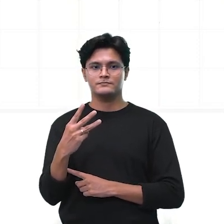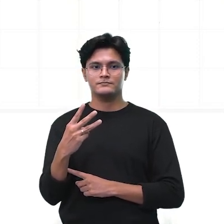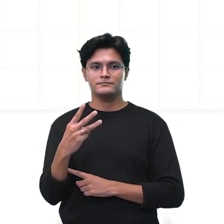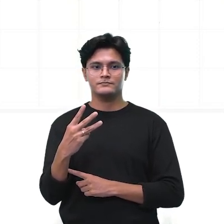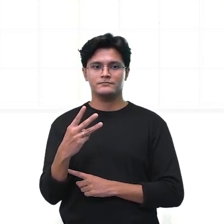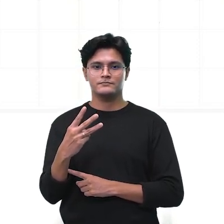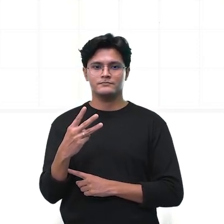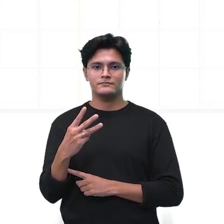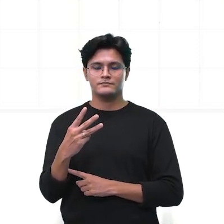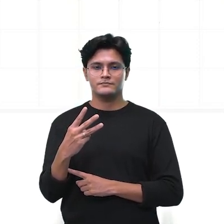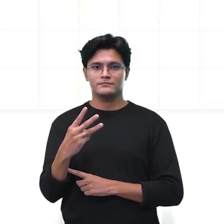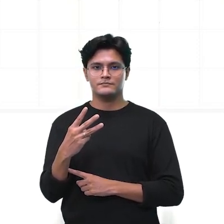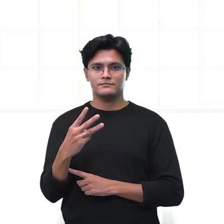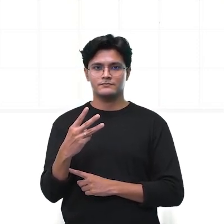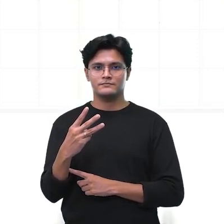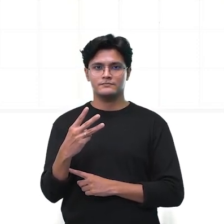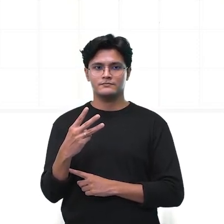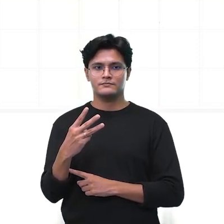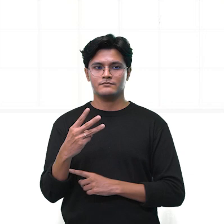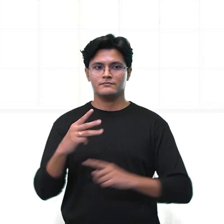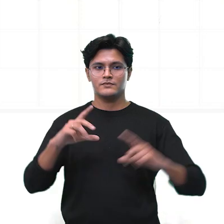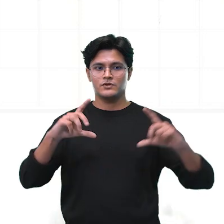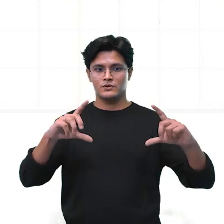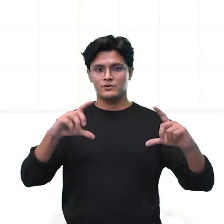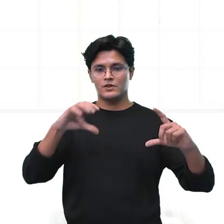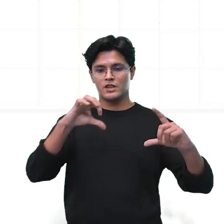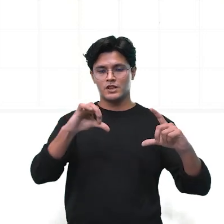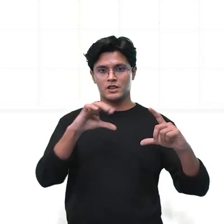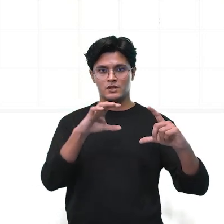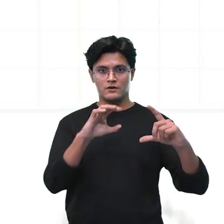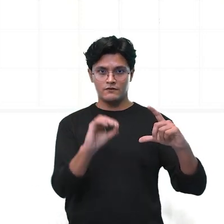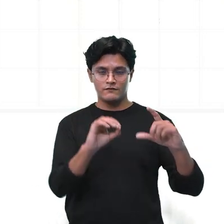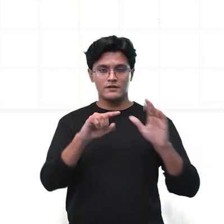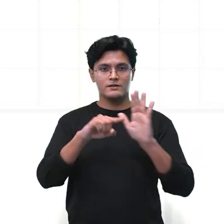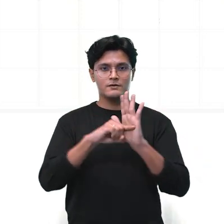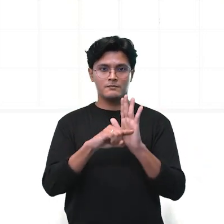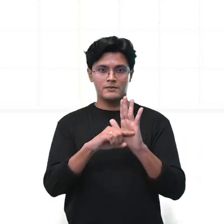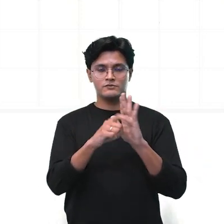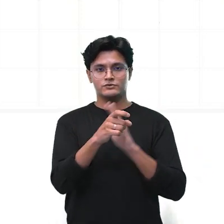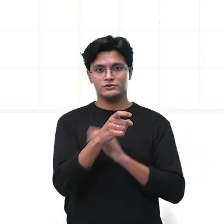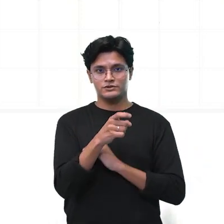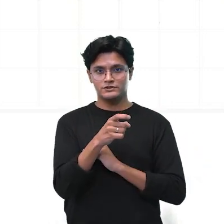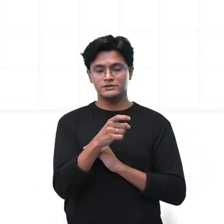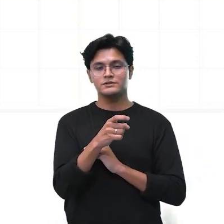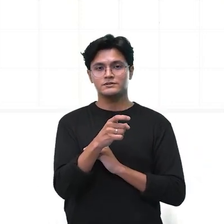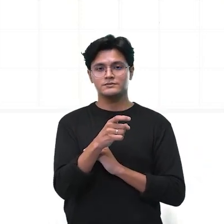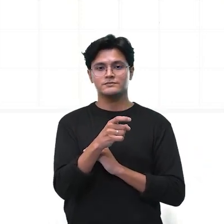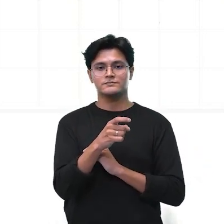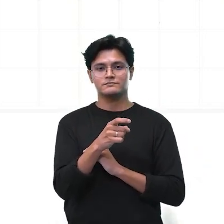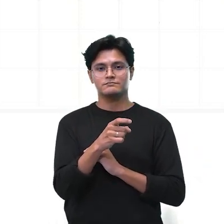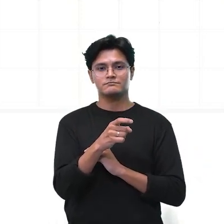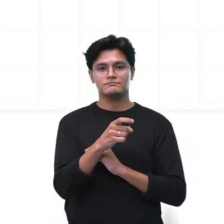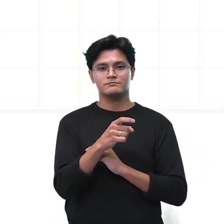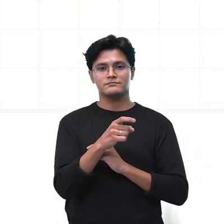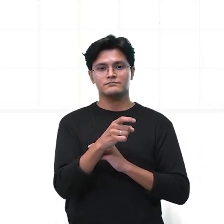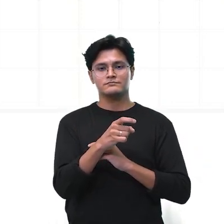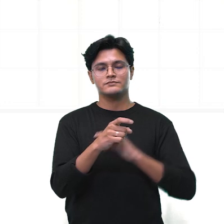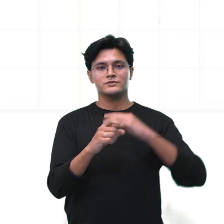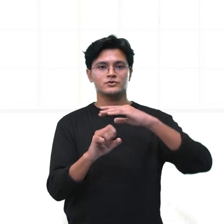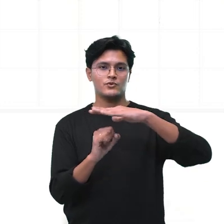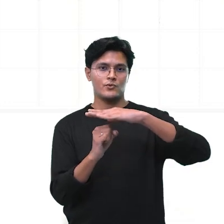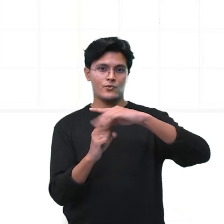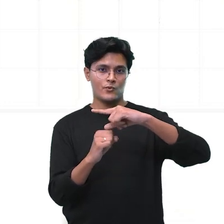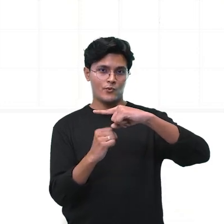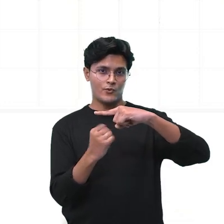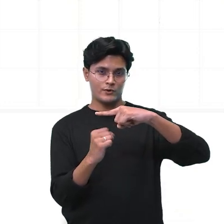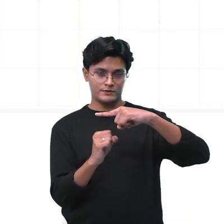3, 90 graus, menos x sobre 8. Muito